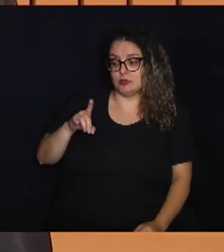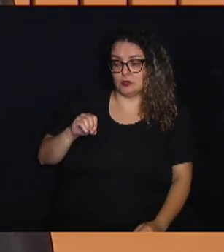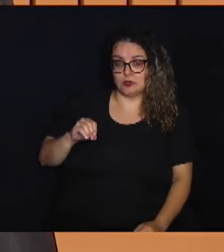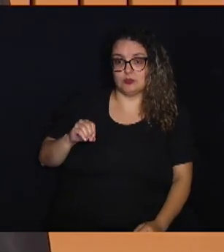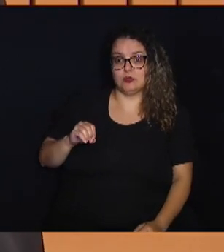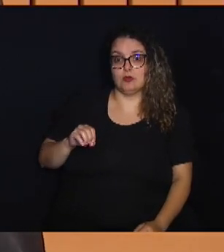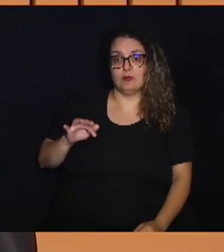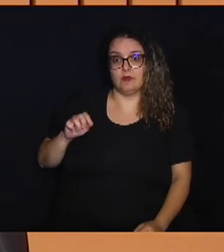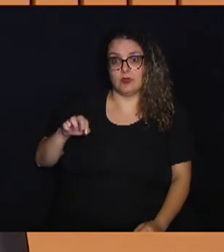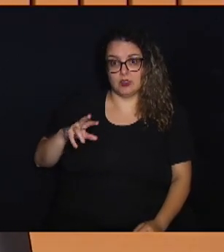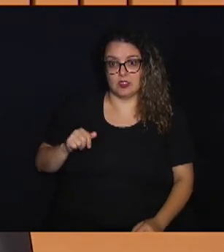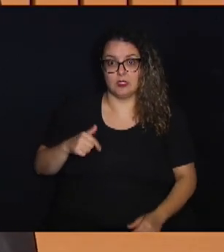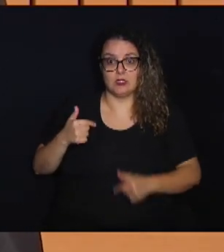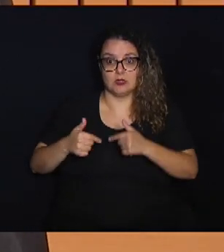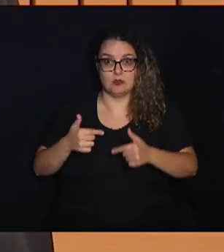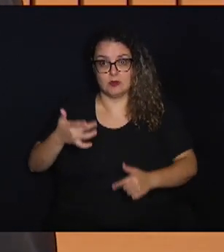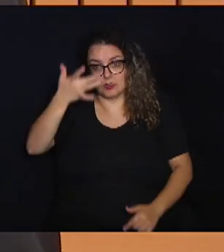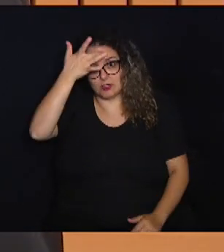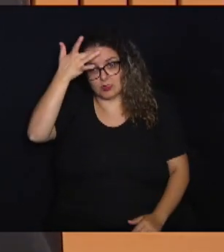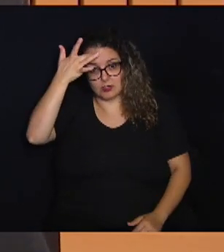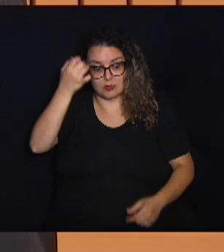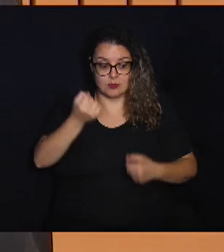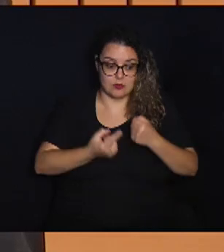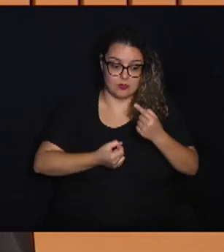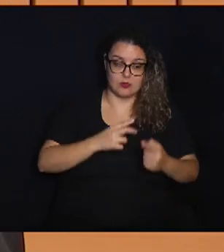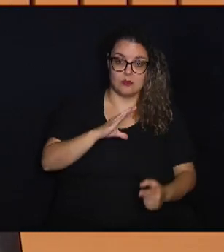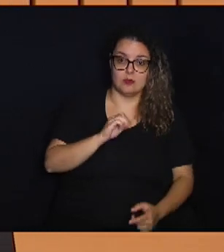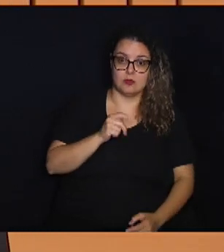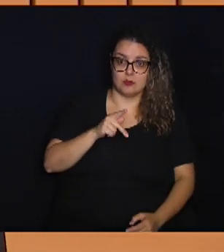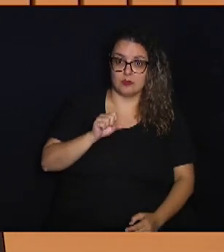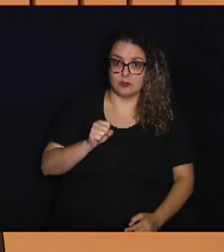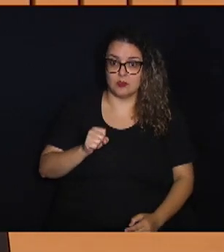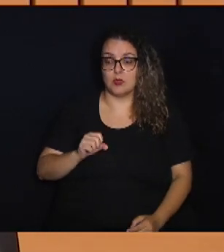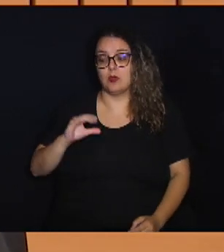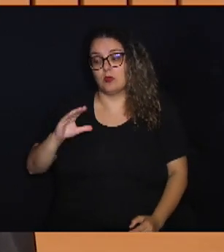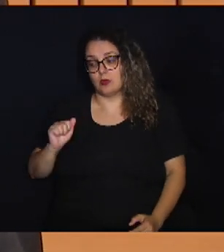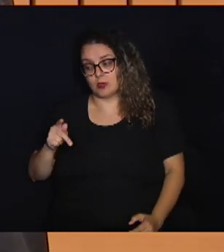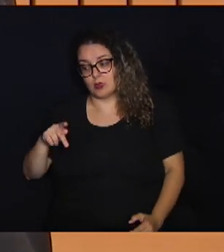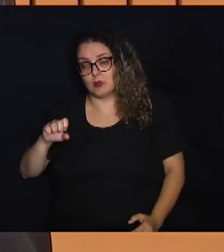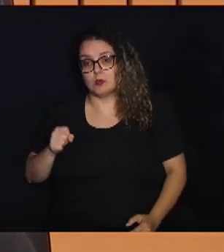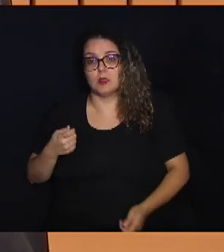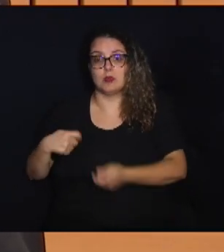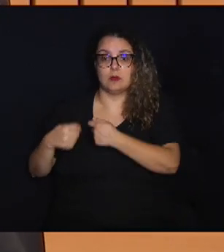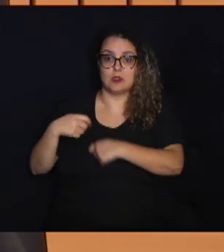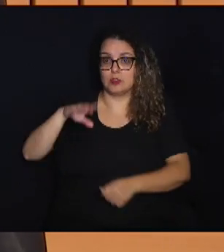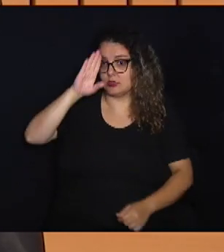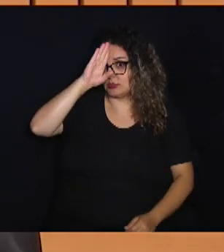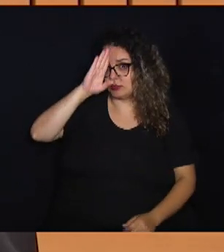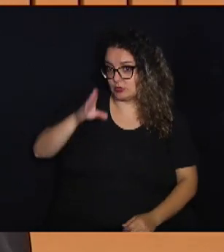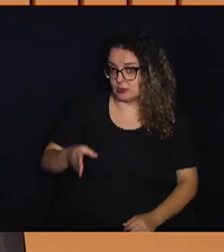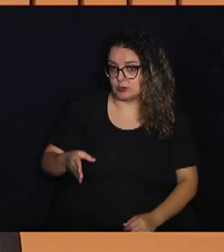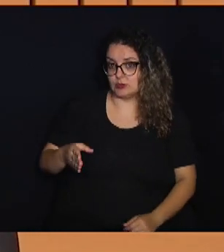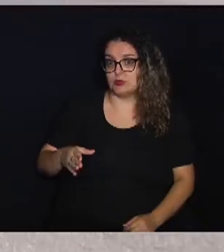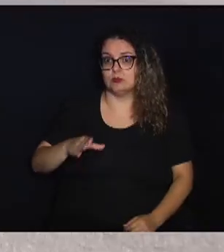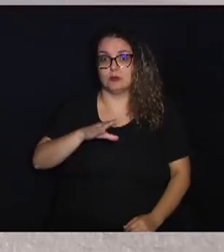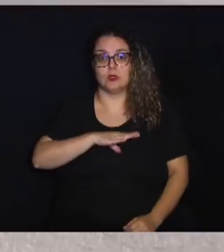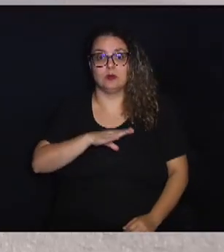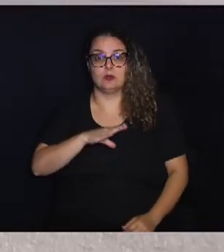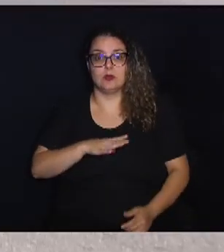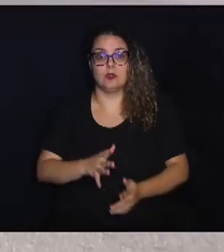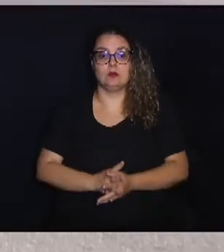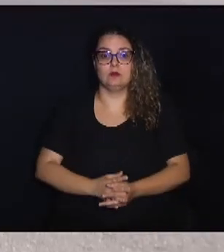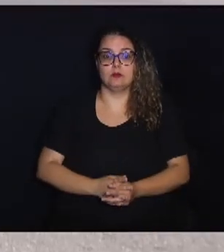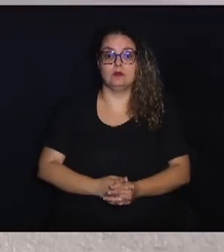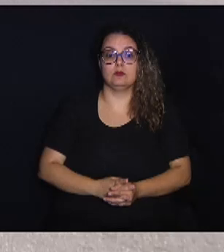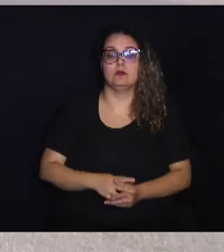saúde mental e com alguns CAPs na cidade, os CAPs que são administrados também diretamente pelo município. Mais